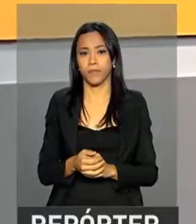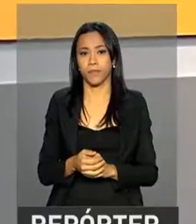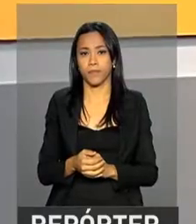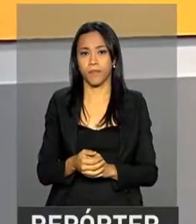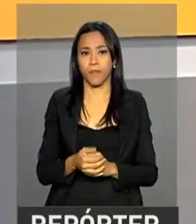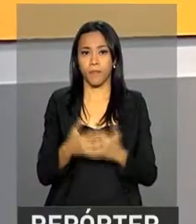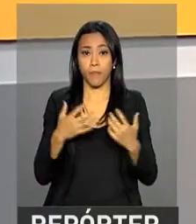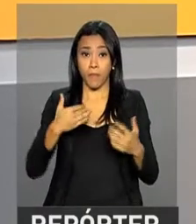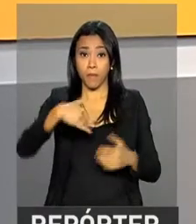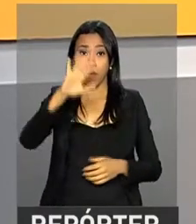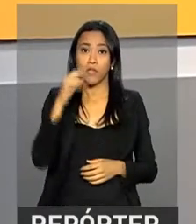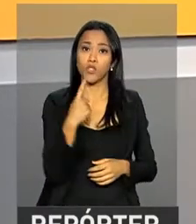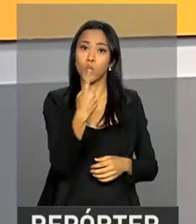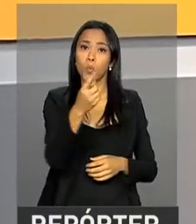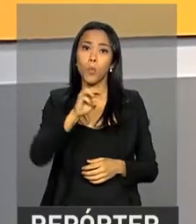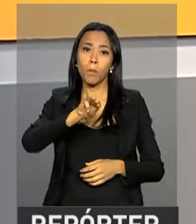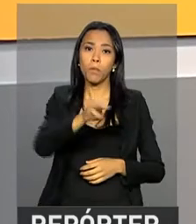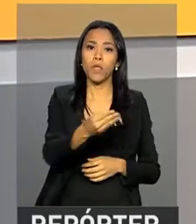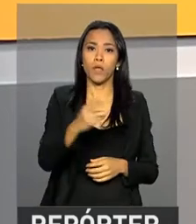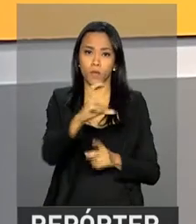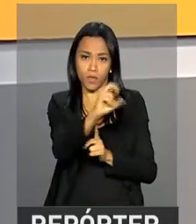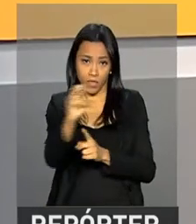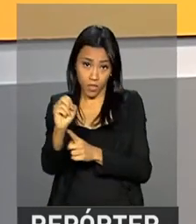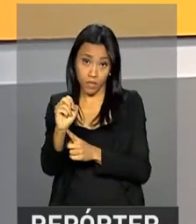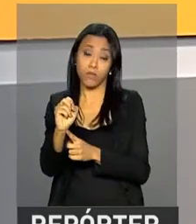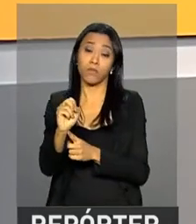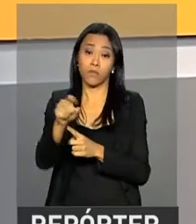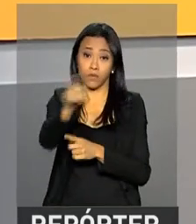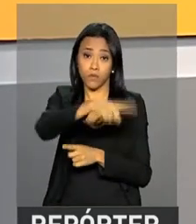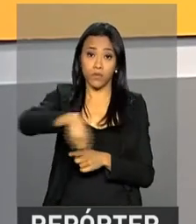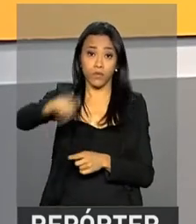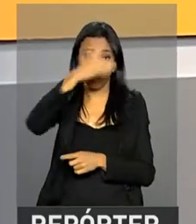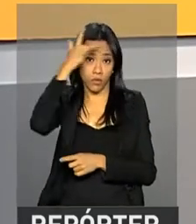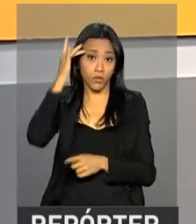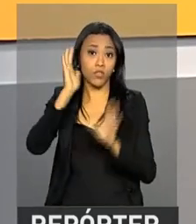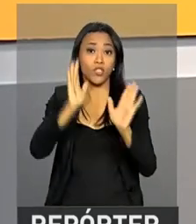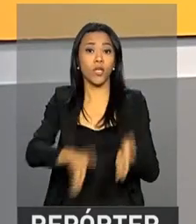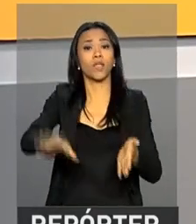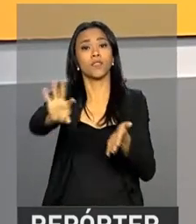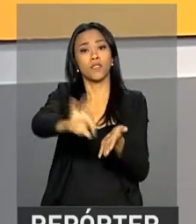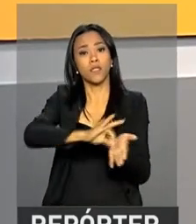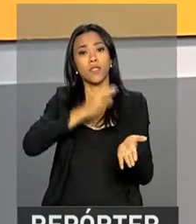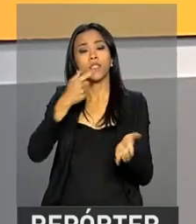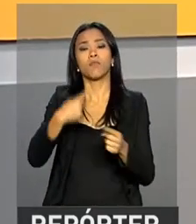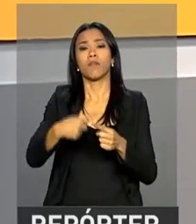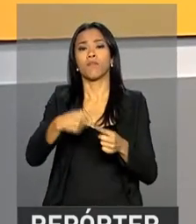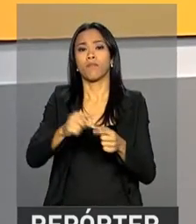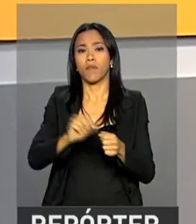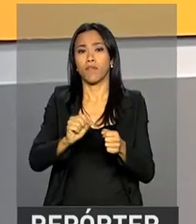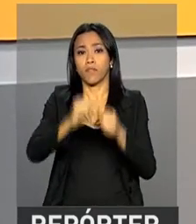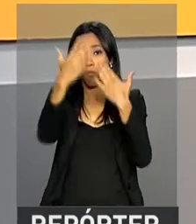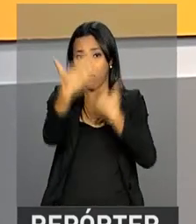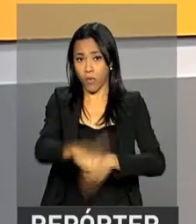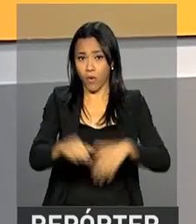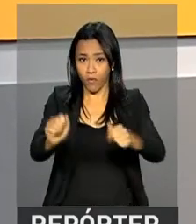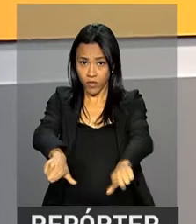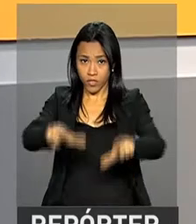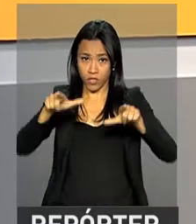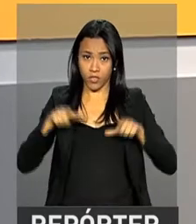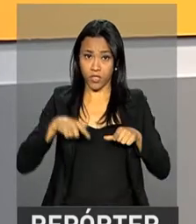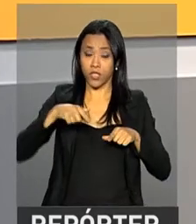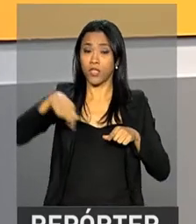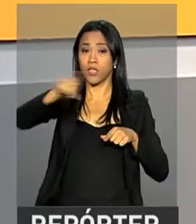mais de um milhão e meio de brasileiros estão inscritos para fazer o exame nacional para certificação de competências de jovens